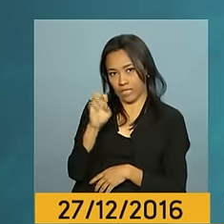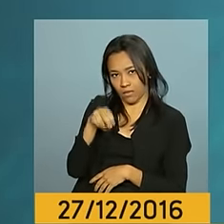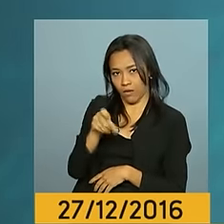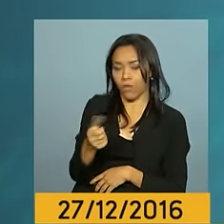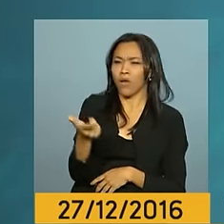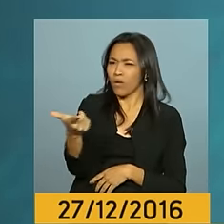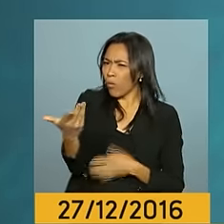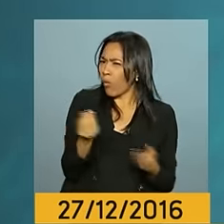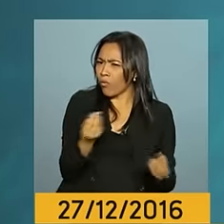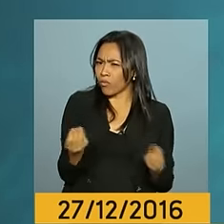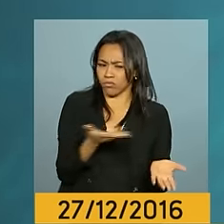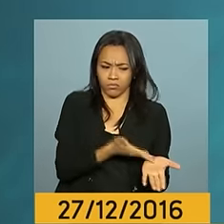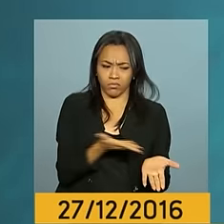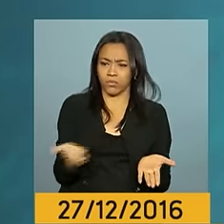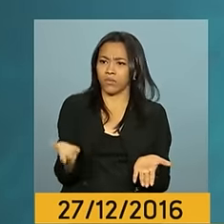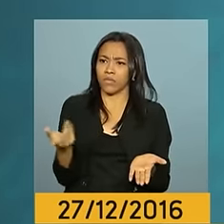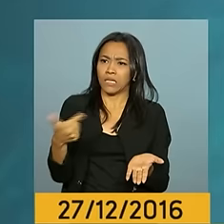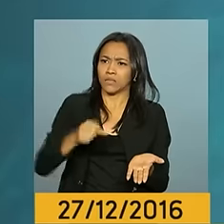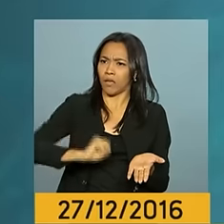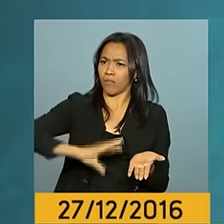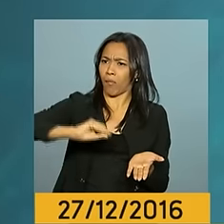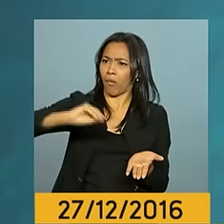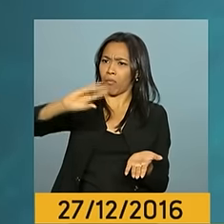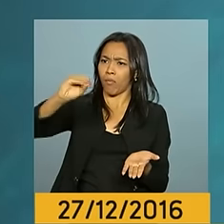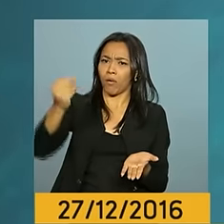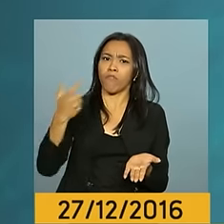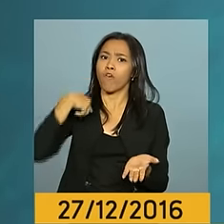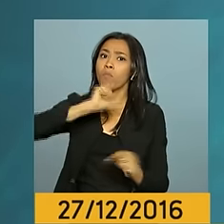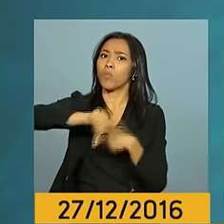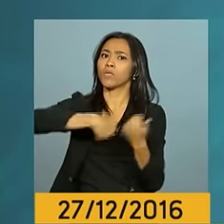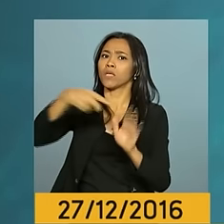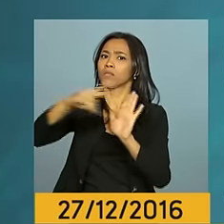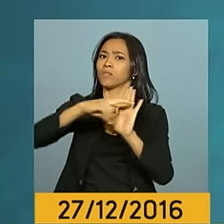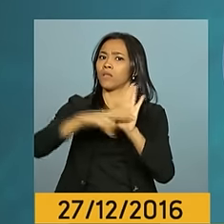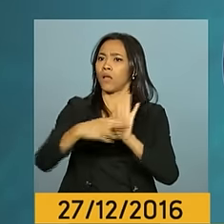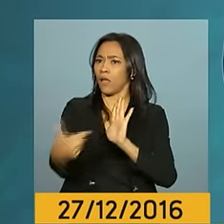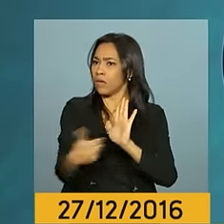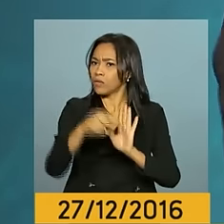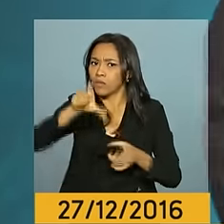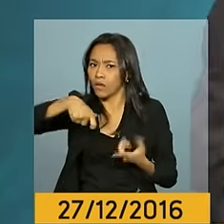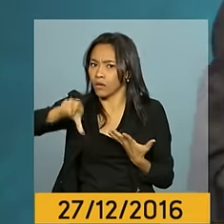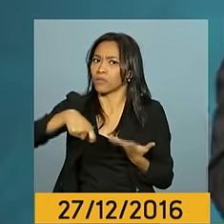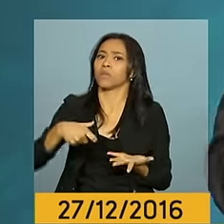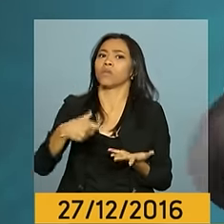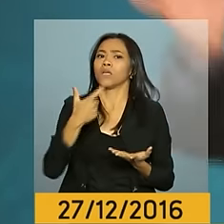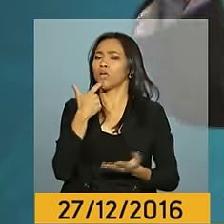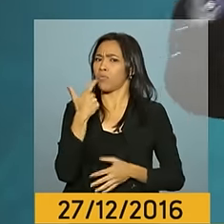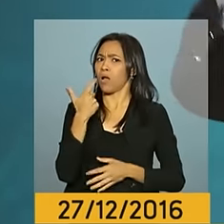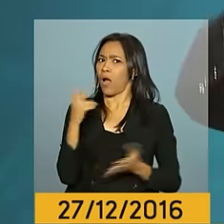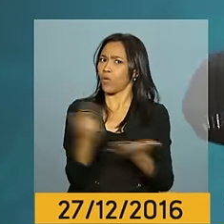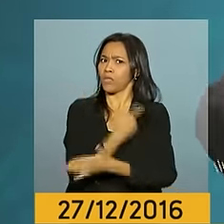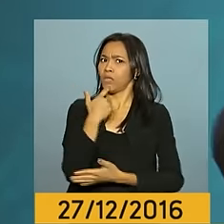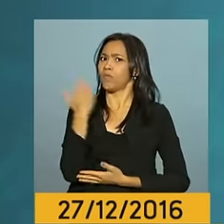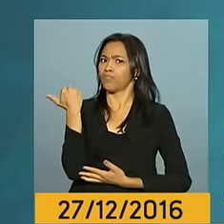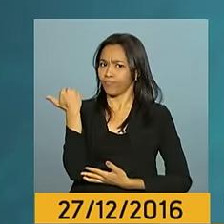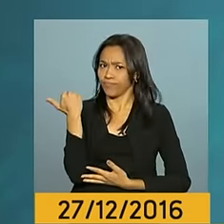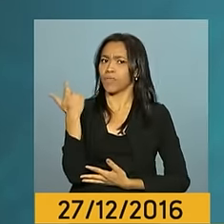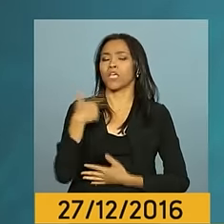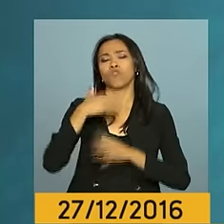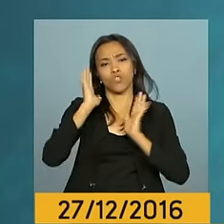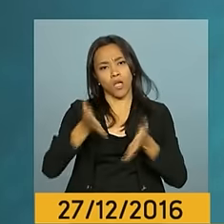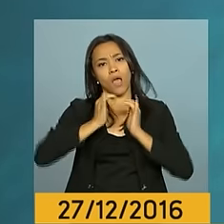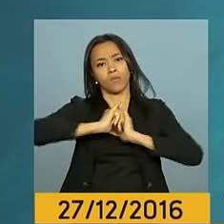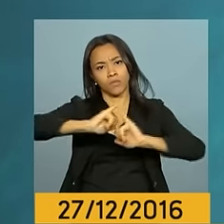Eu quero que encontre meios e modos porque nós vamos mudar esta fórmula e agora recentemente eu anunciei a